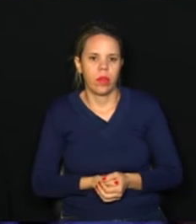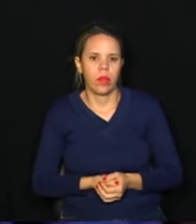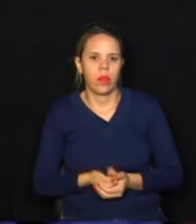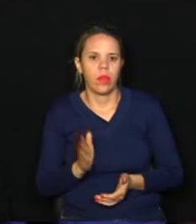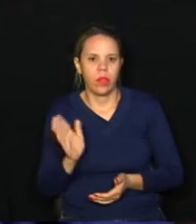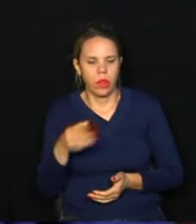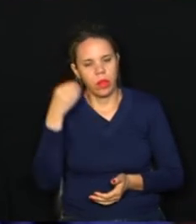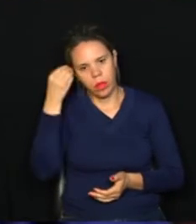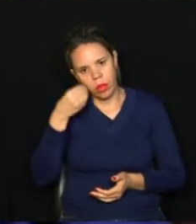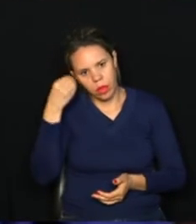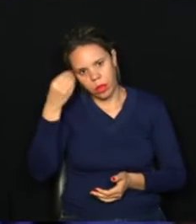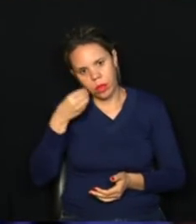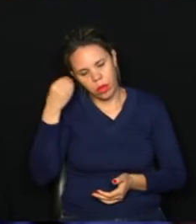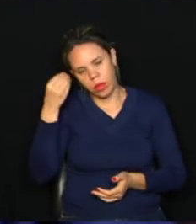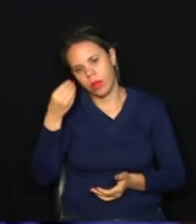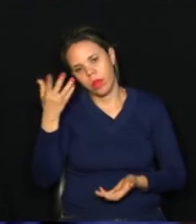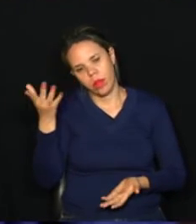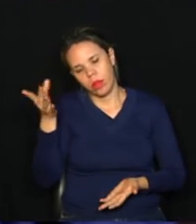vacinados ou